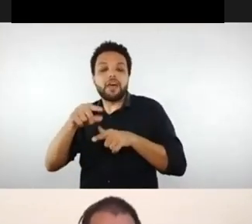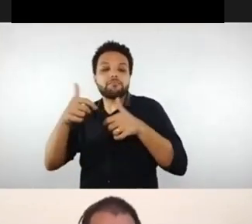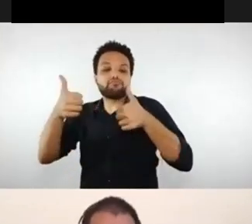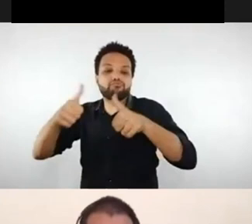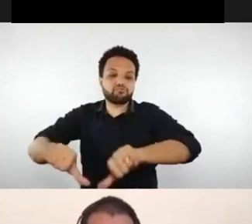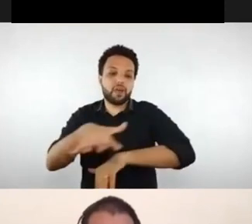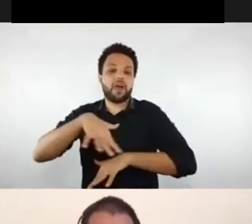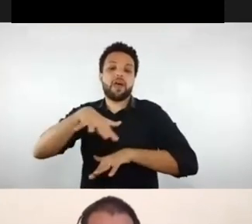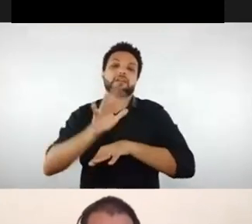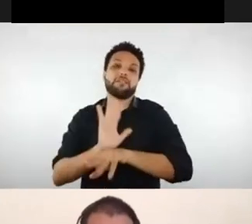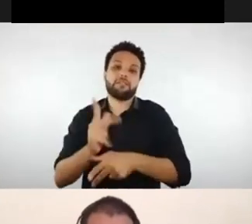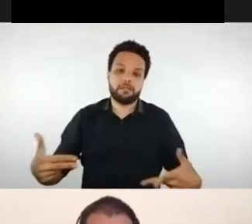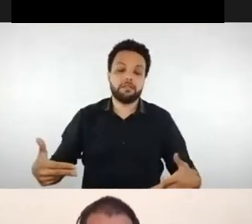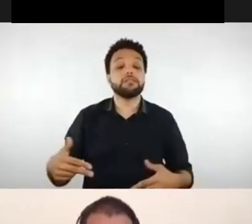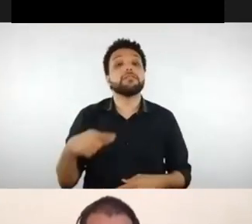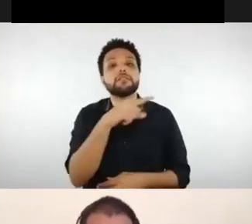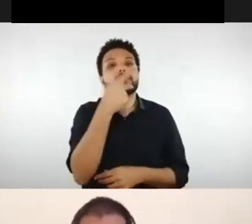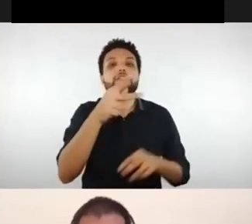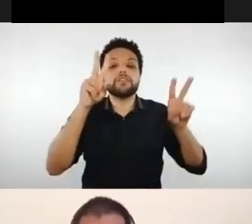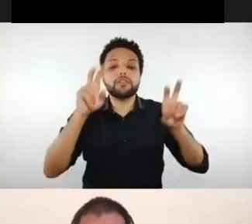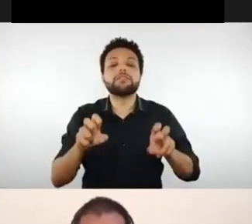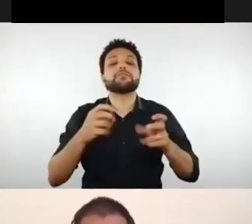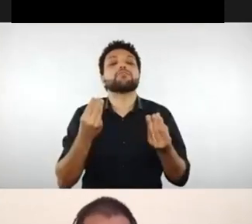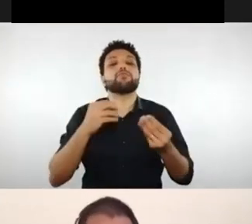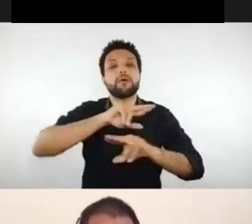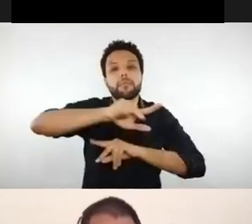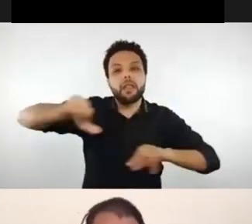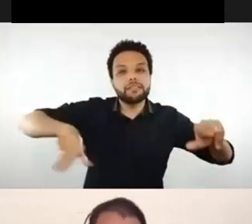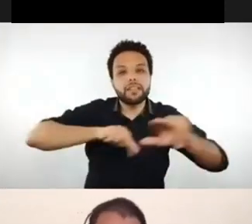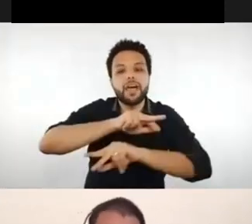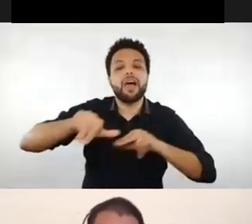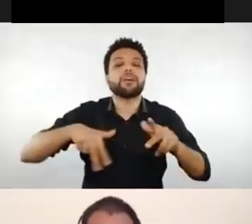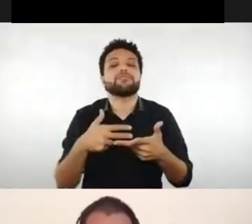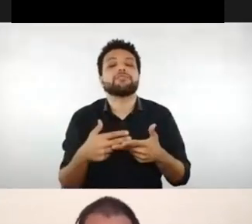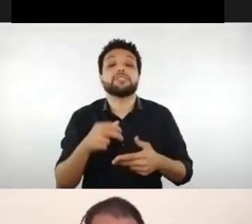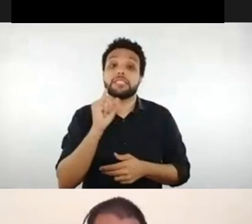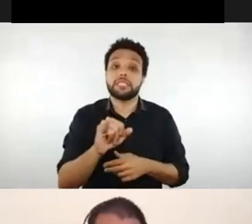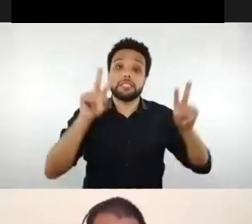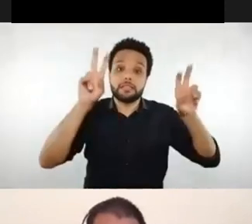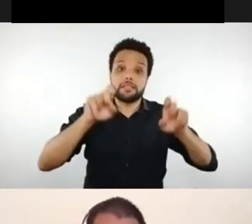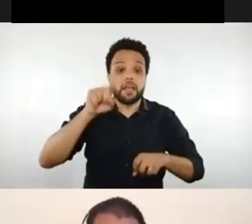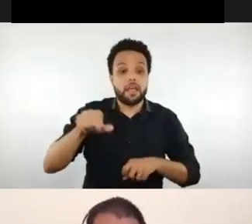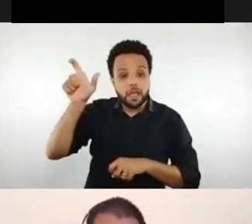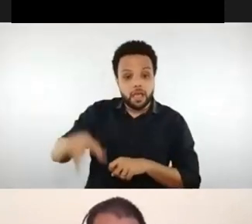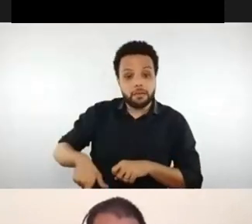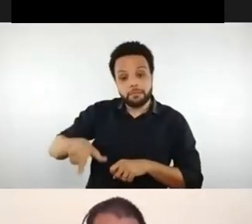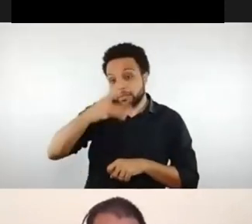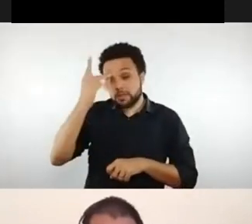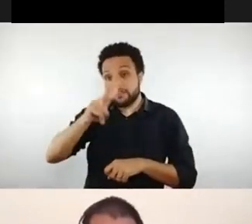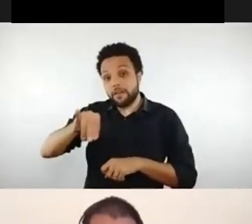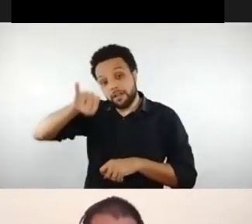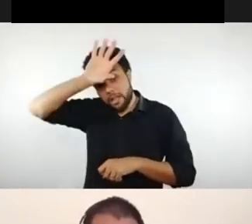assim, é o que a gente falou da questão da pluralidade, da diversidade. Né? Tem gente que vai falar de homossexual e tem gente que vai